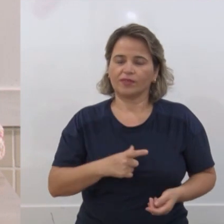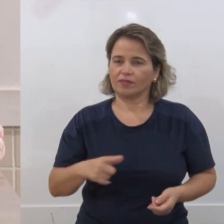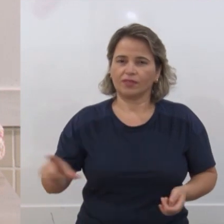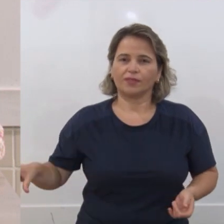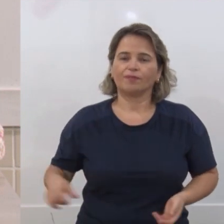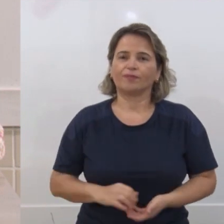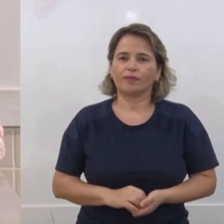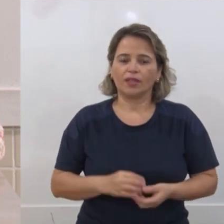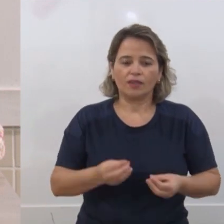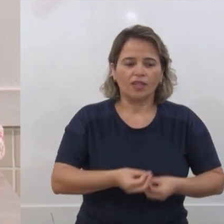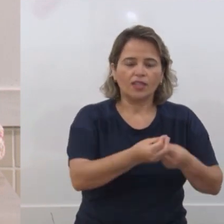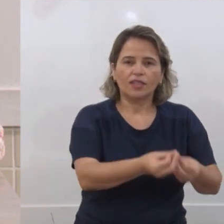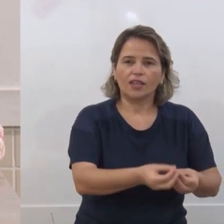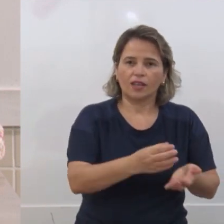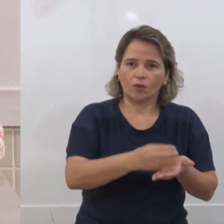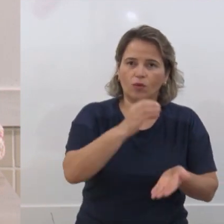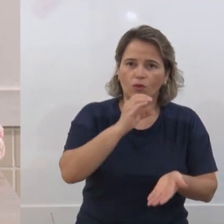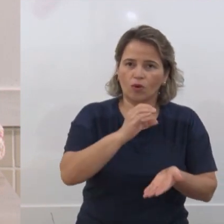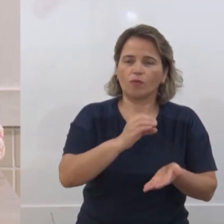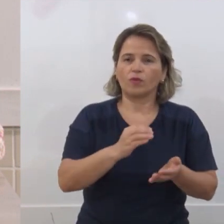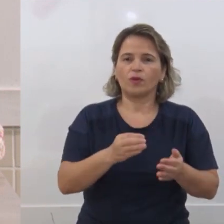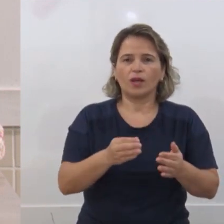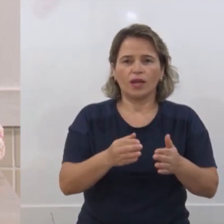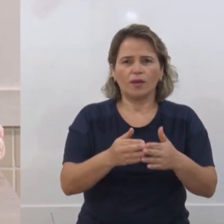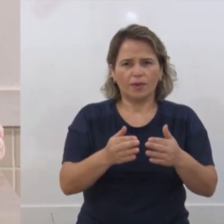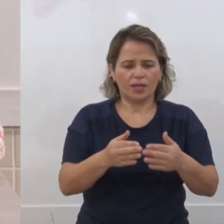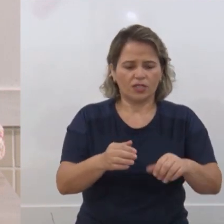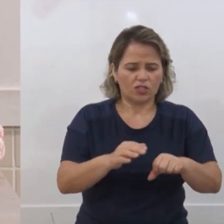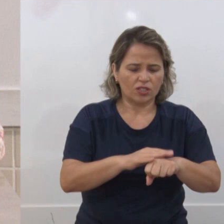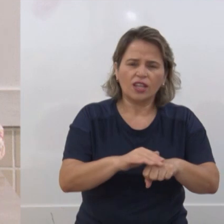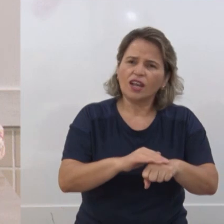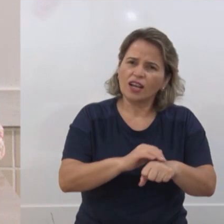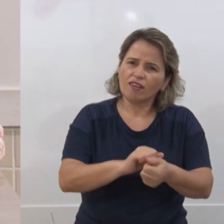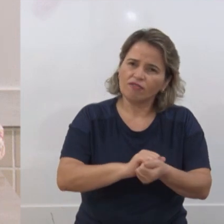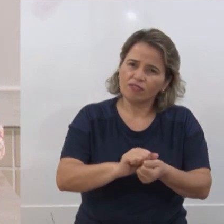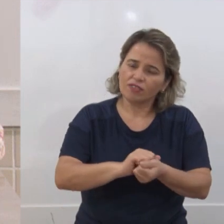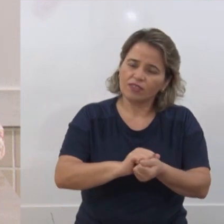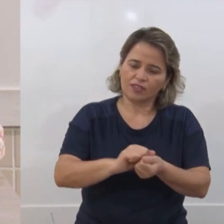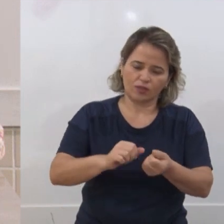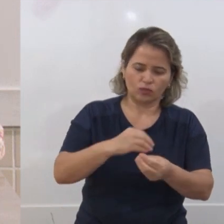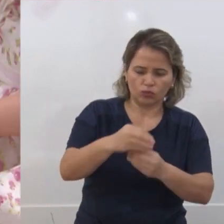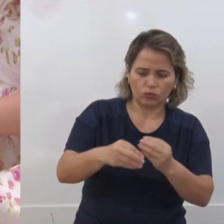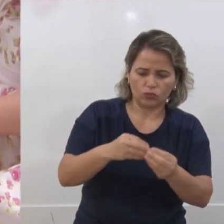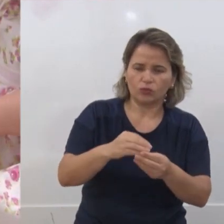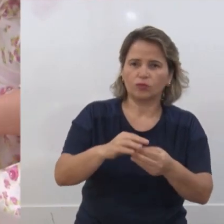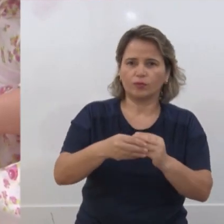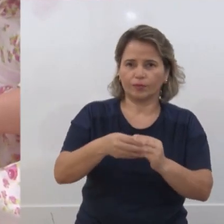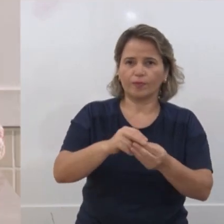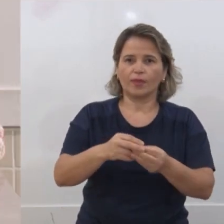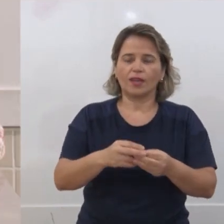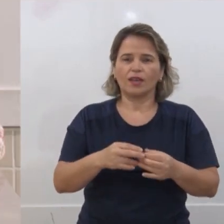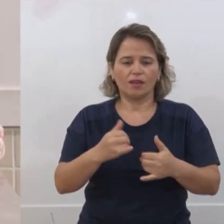para ele o copo, peça para ele esfregar, lavar todas as partes, deixe ele